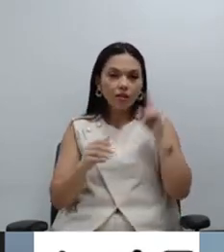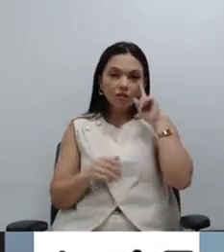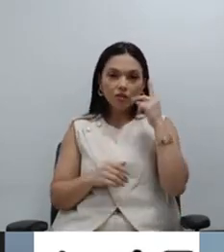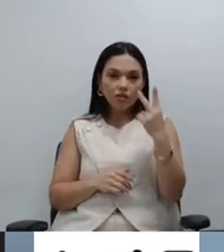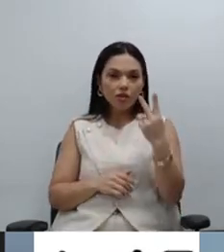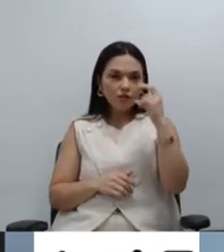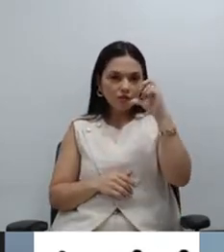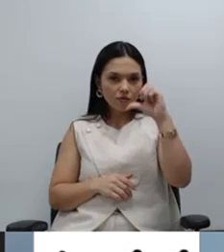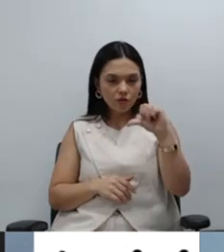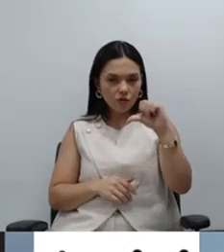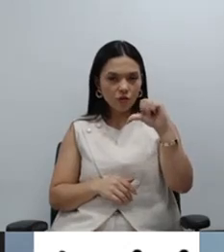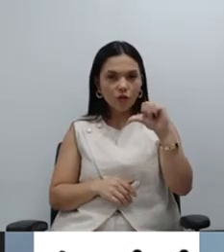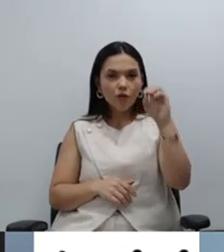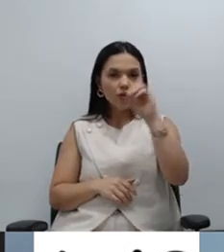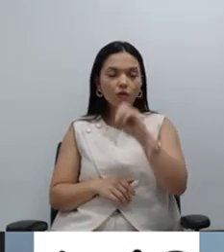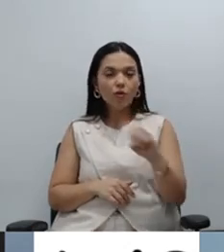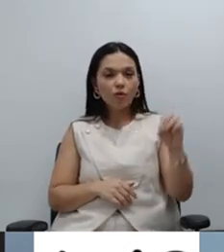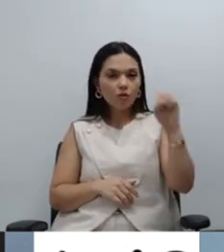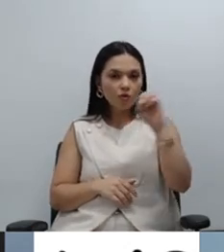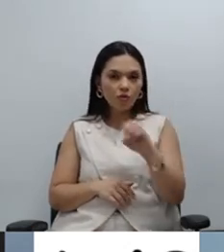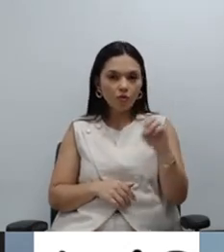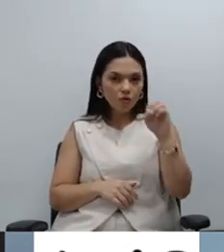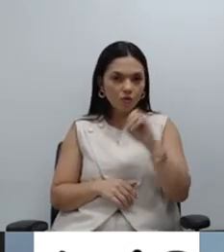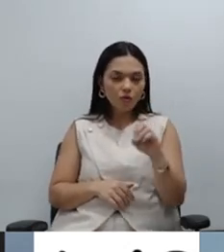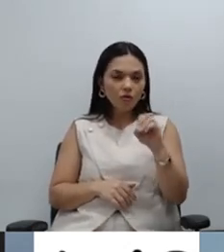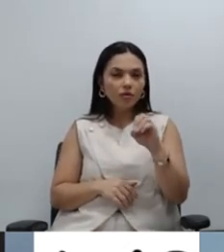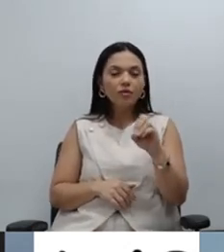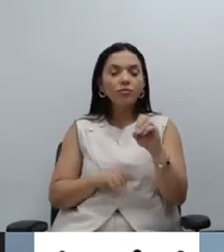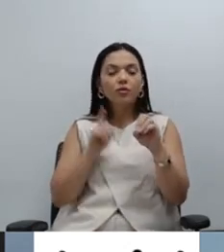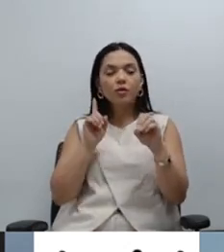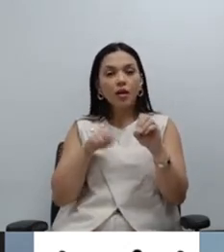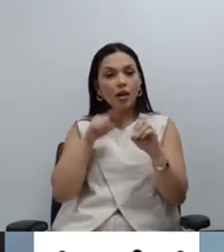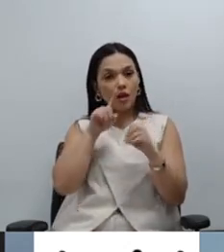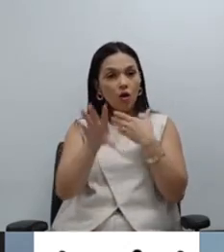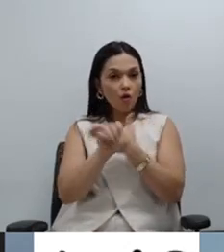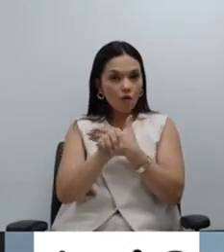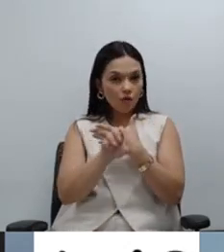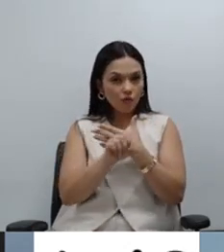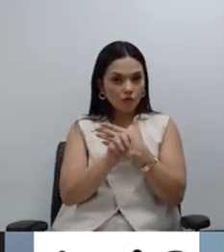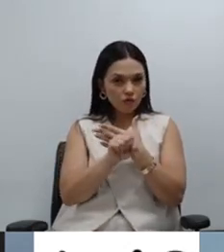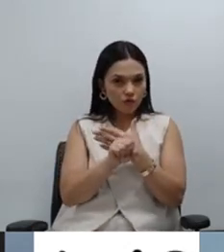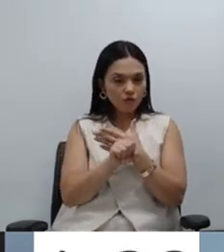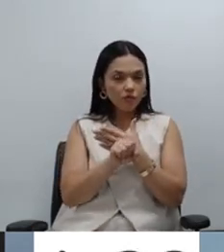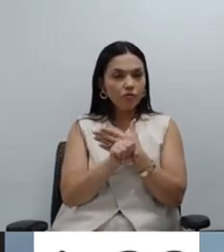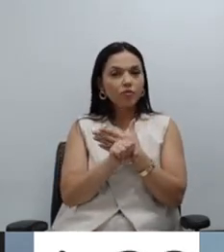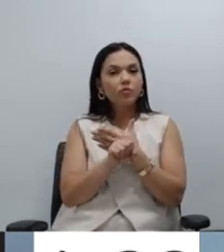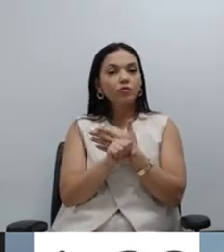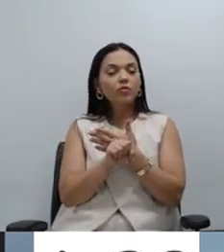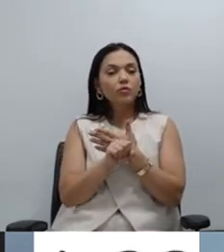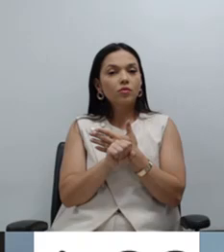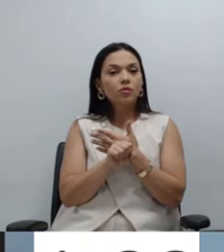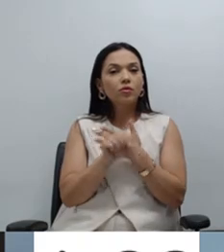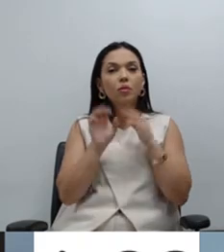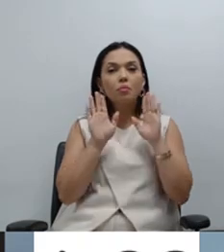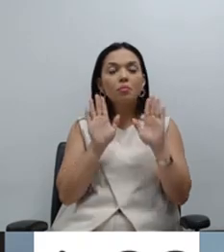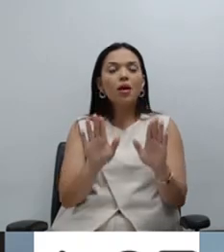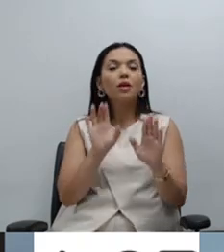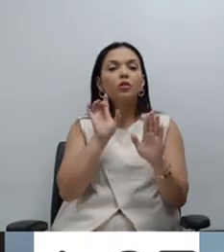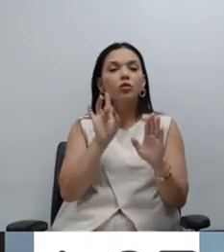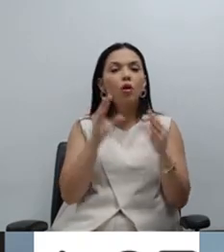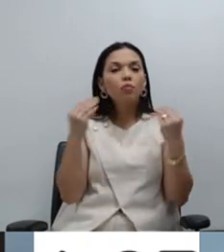foi registrado pela ouvidoria, através do TIC final 518, que eu dei entrada de 29/10. Mas só foi